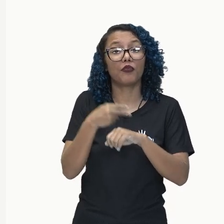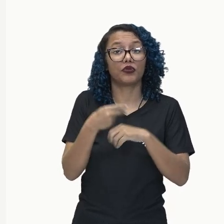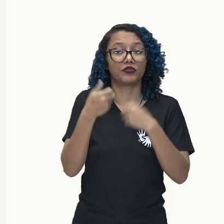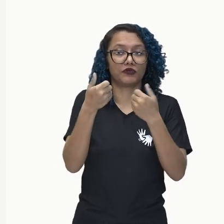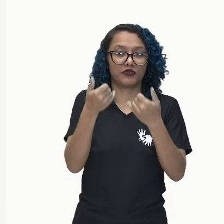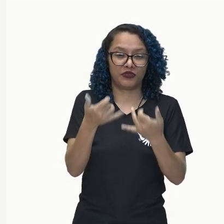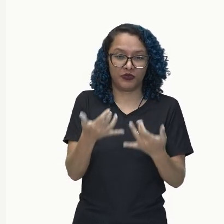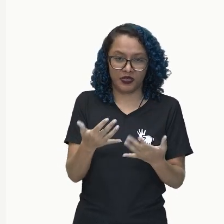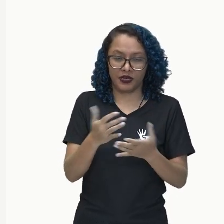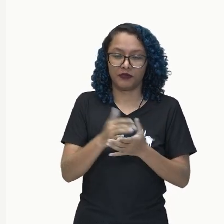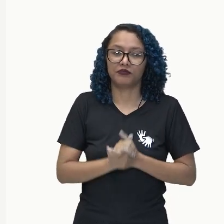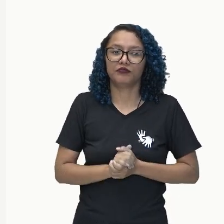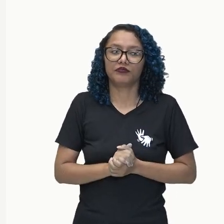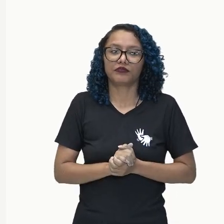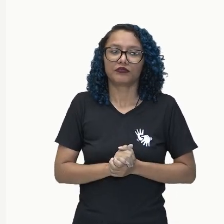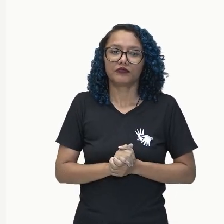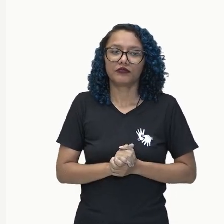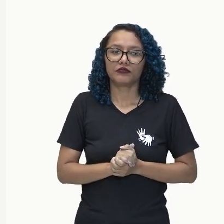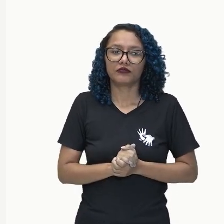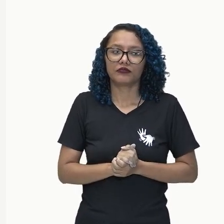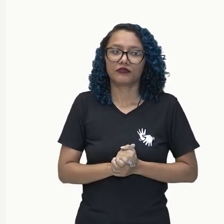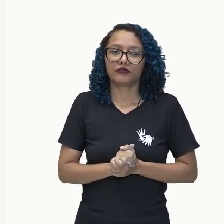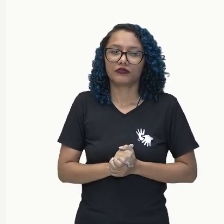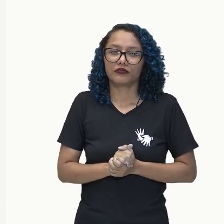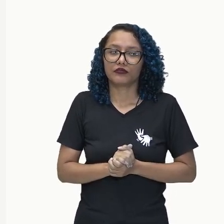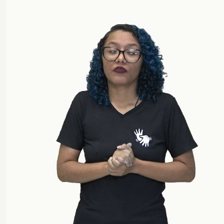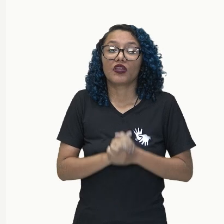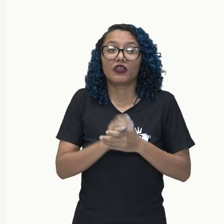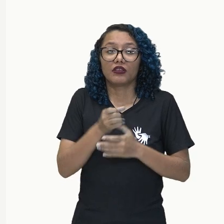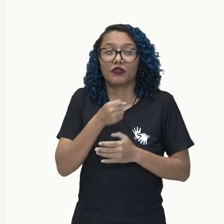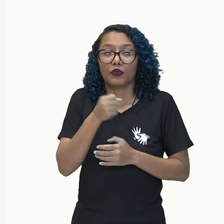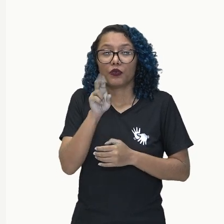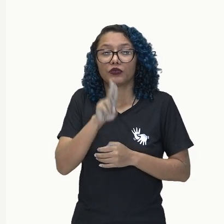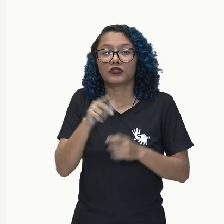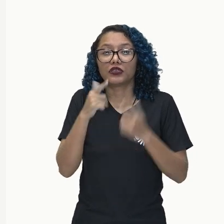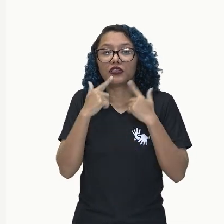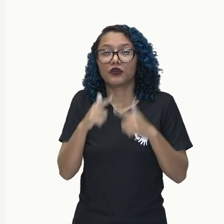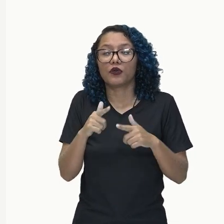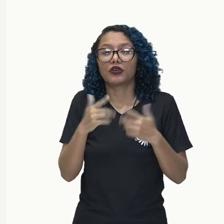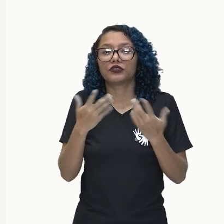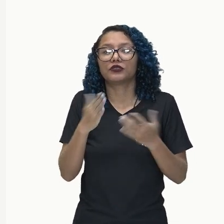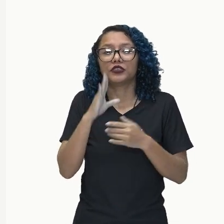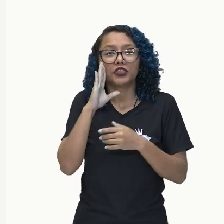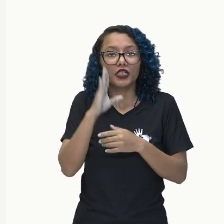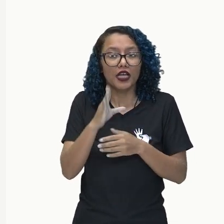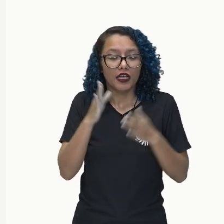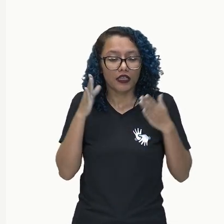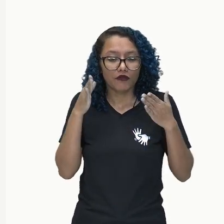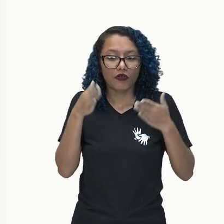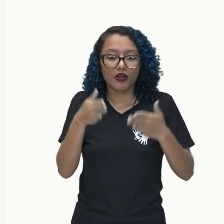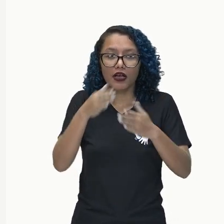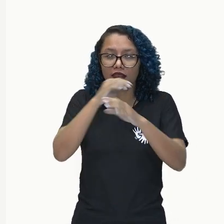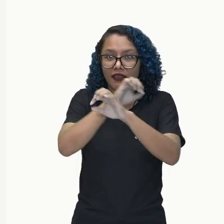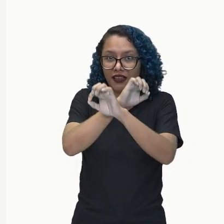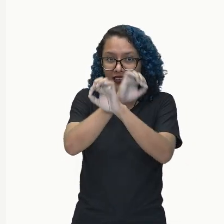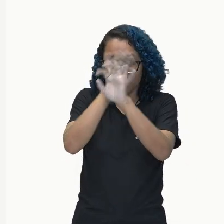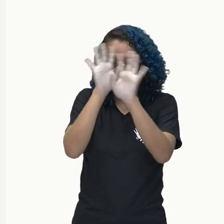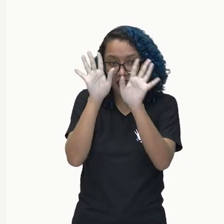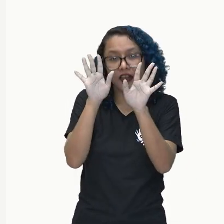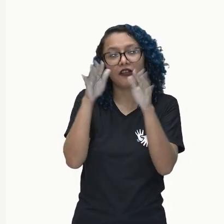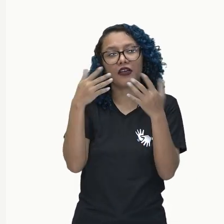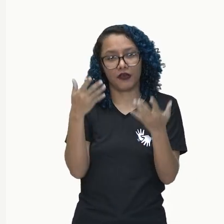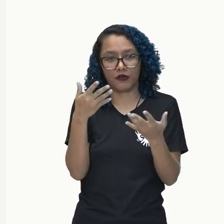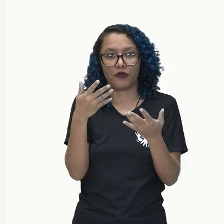pouco mais aí. Nesse caso, a reportagem ela vai trazer uma linguagem direta, objetiva, clara, que é a intenção